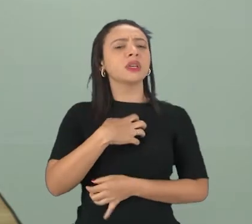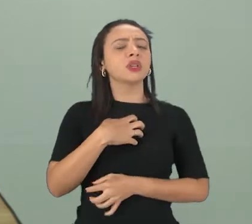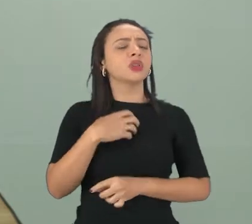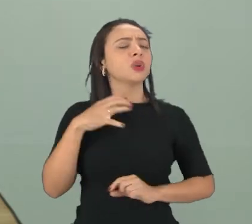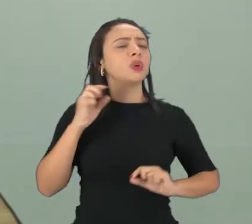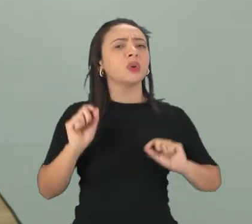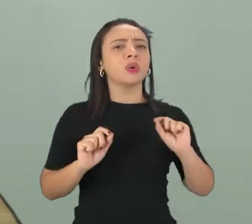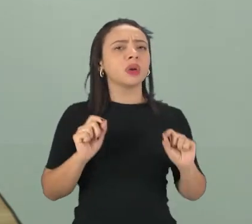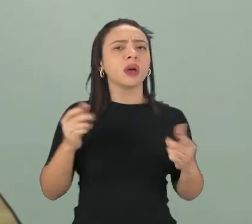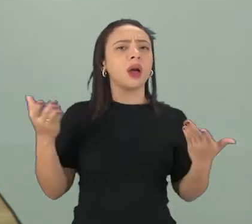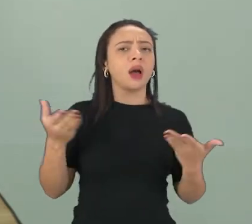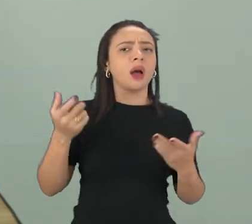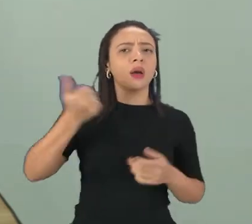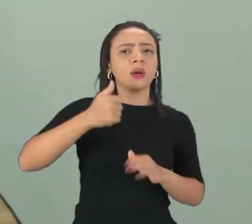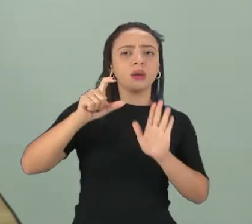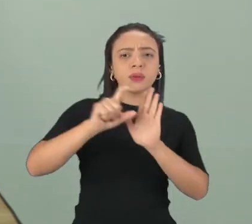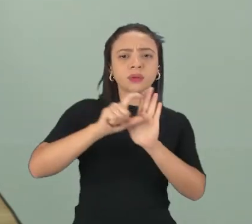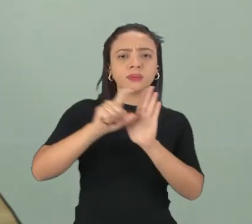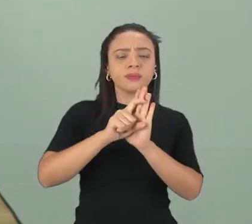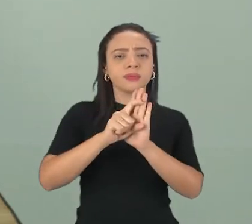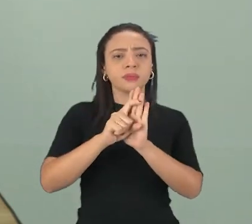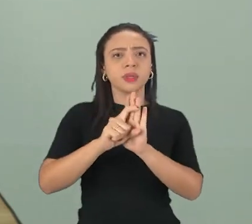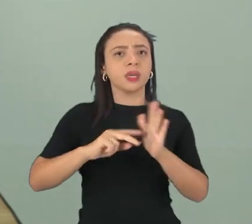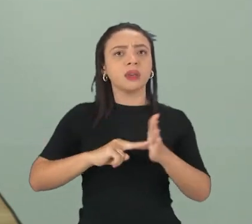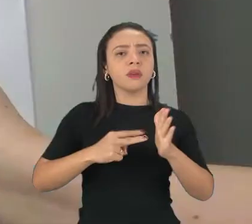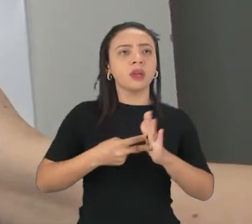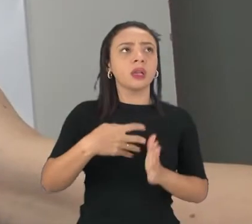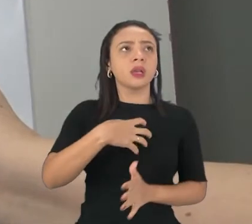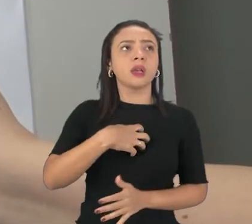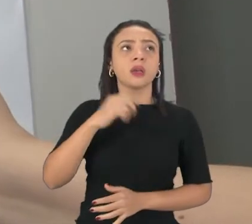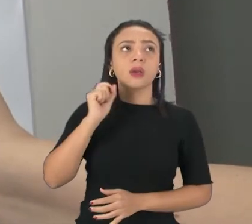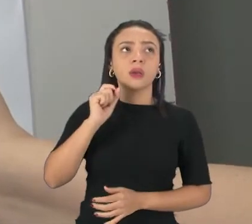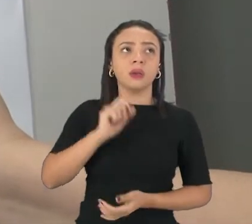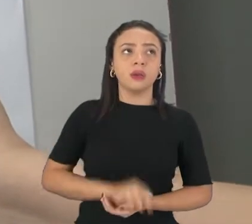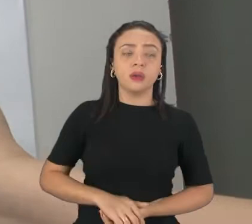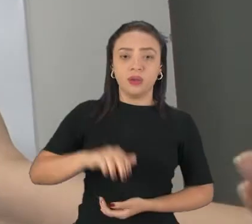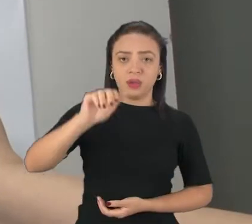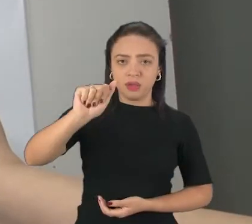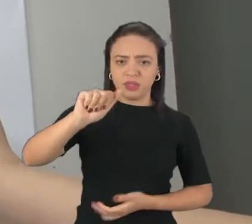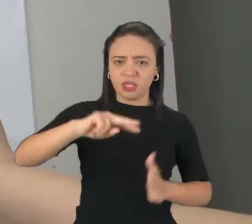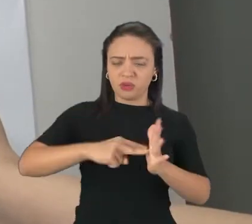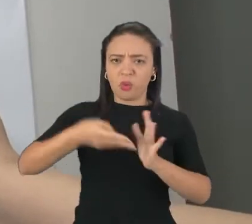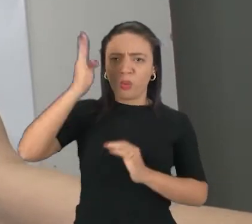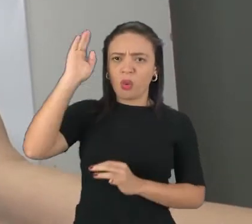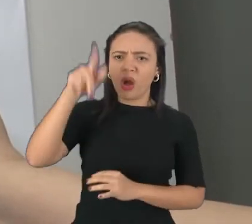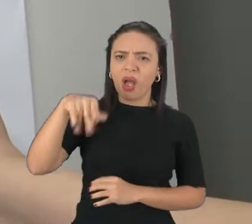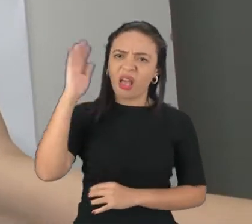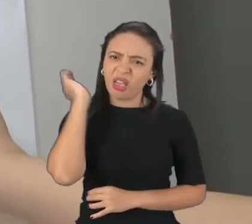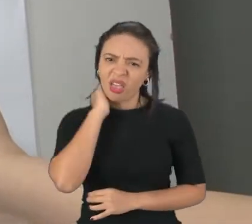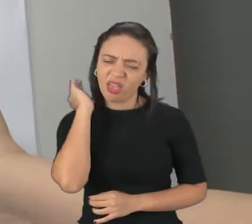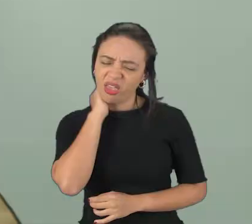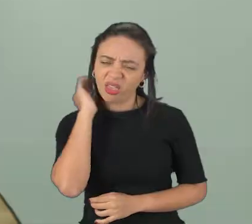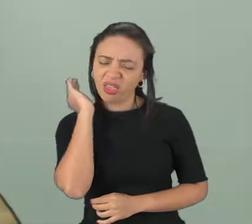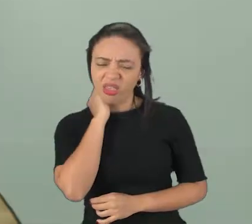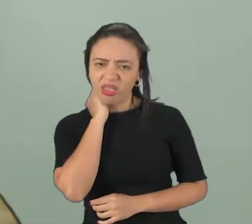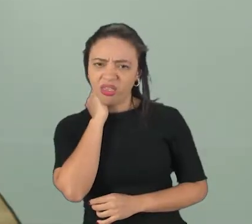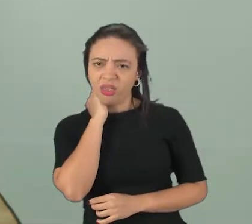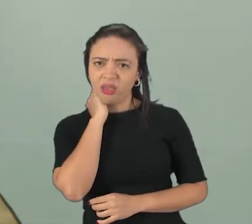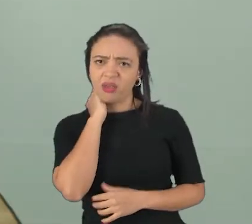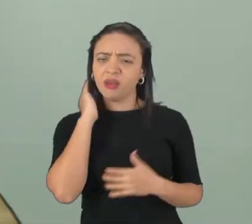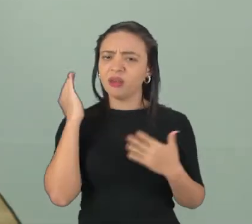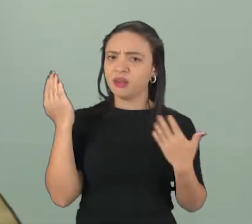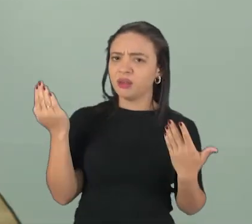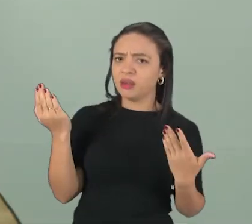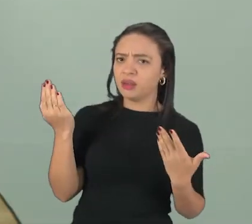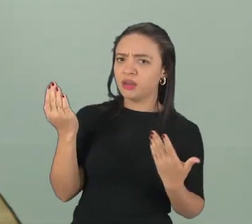ele teve aqui nesse primeiro parágrafo? Ele demonstrou o quê? Na letra A, ser preguiçoso. Será que ele estava com